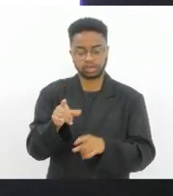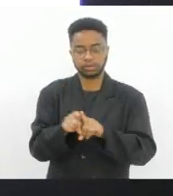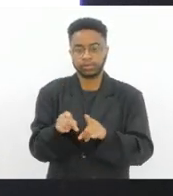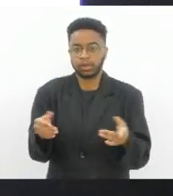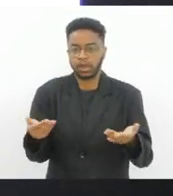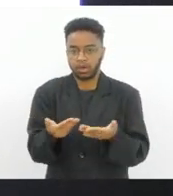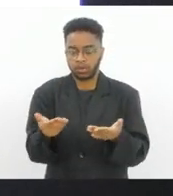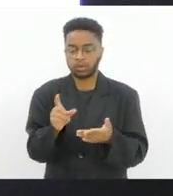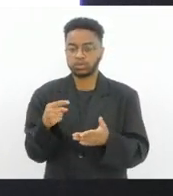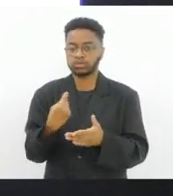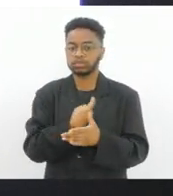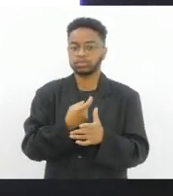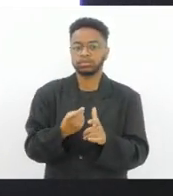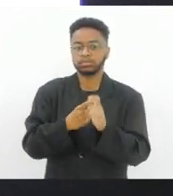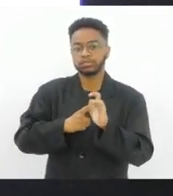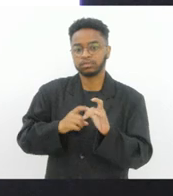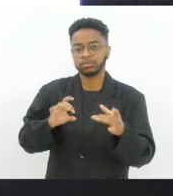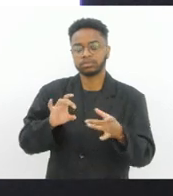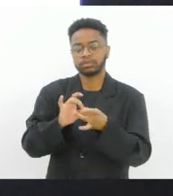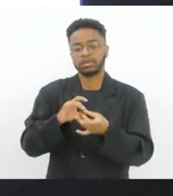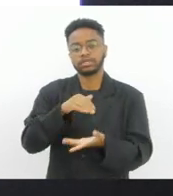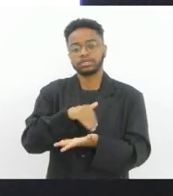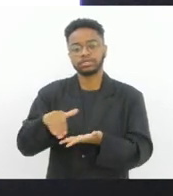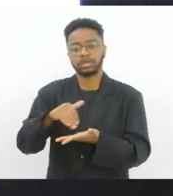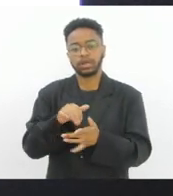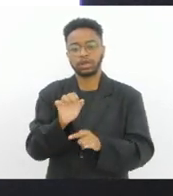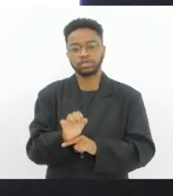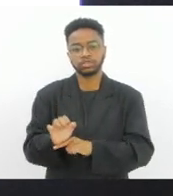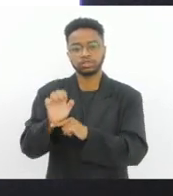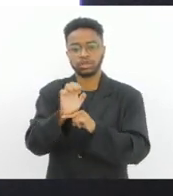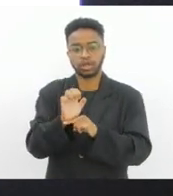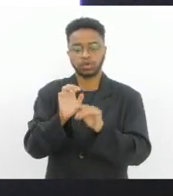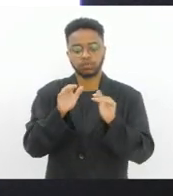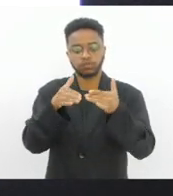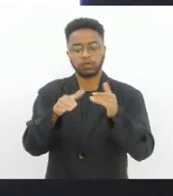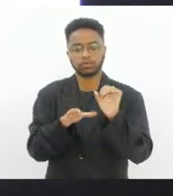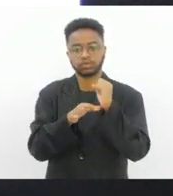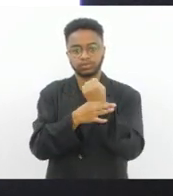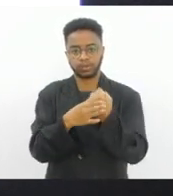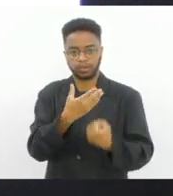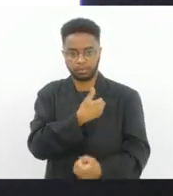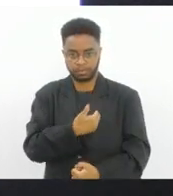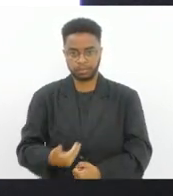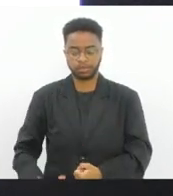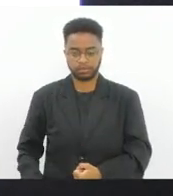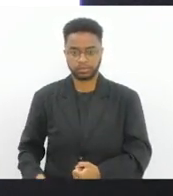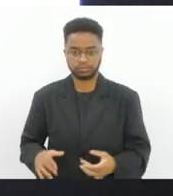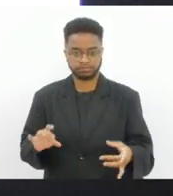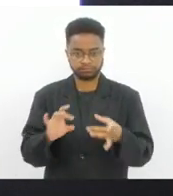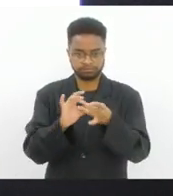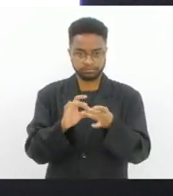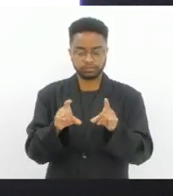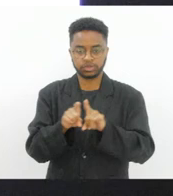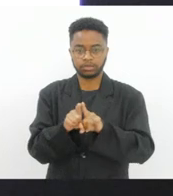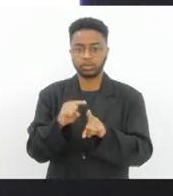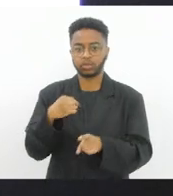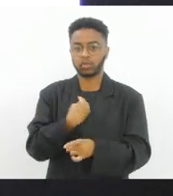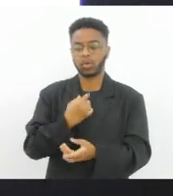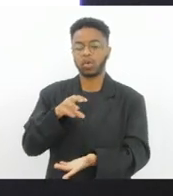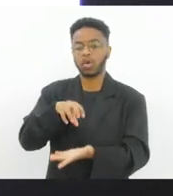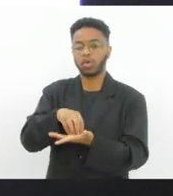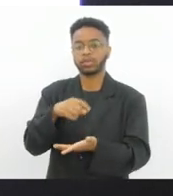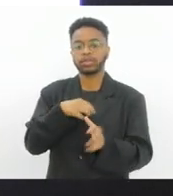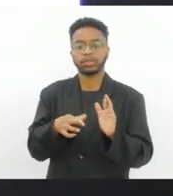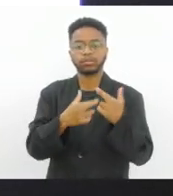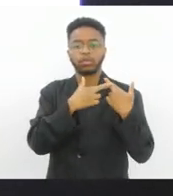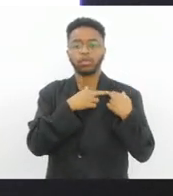estamos subordinados à Secretaria de Estado de Segurança Pública, né? Nós somos o órgão responsável